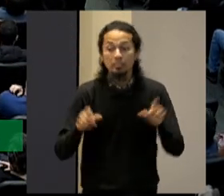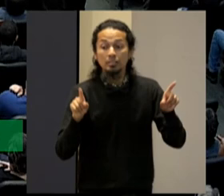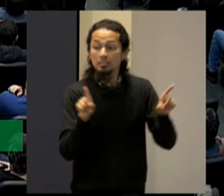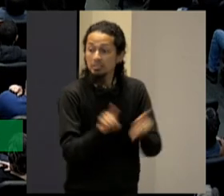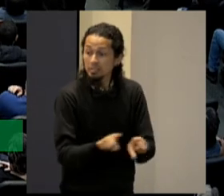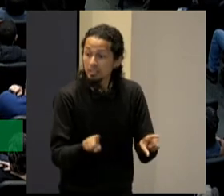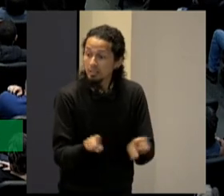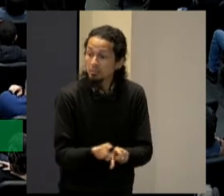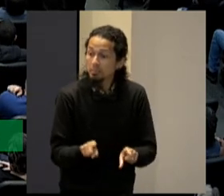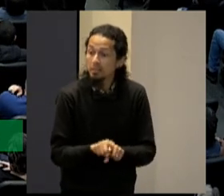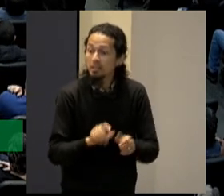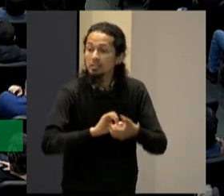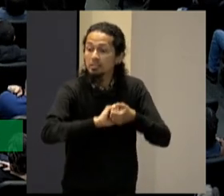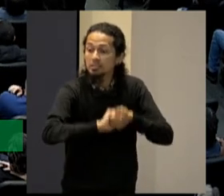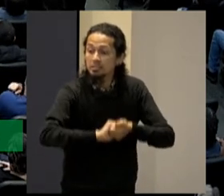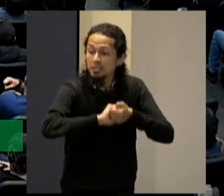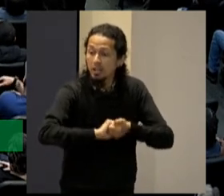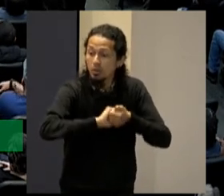Saúdo os